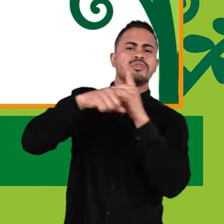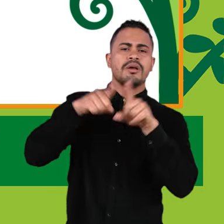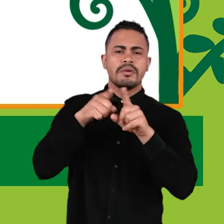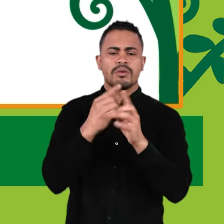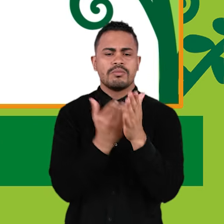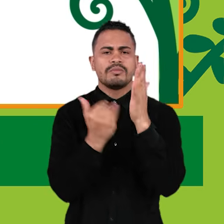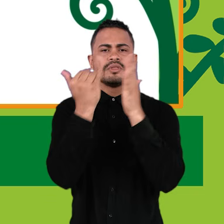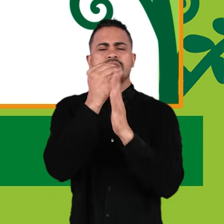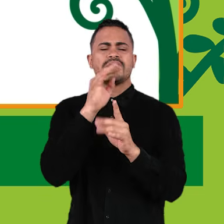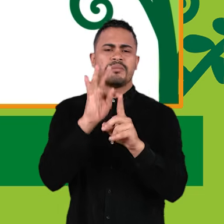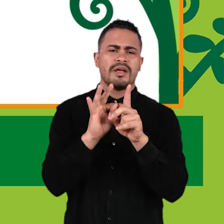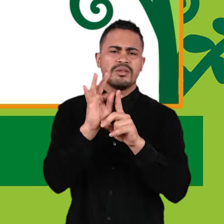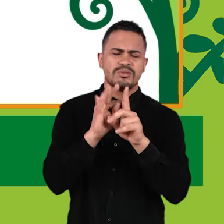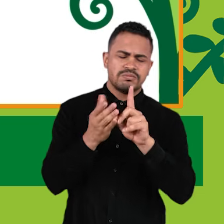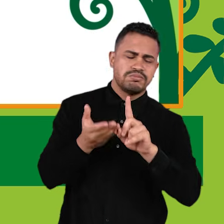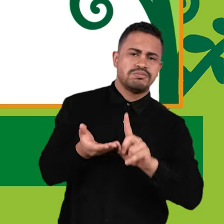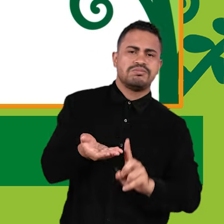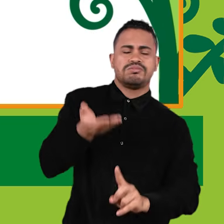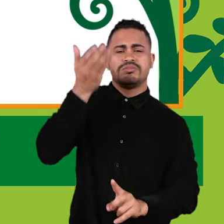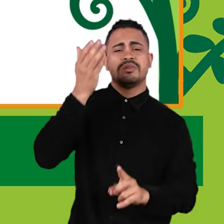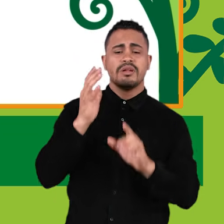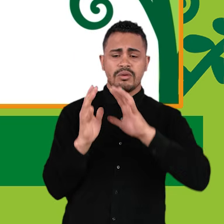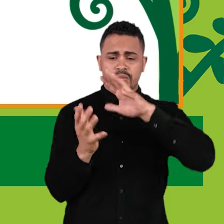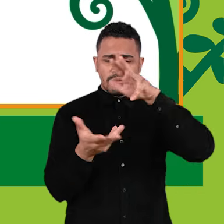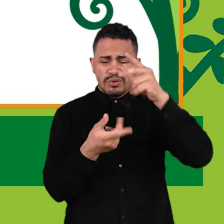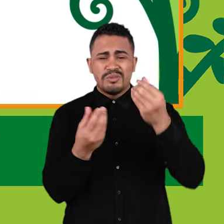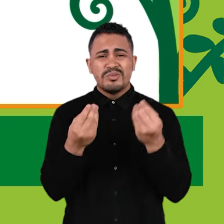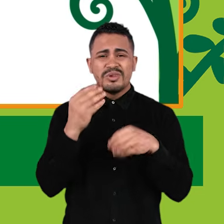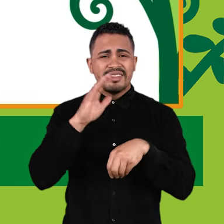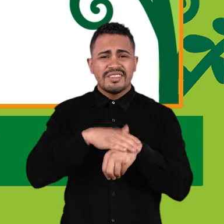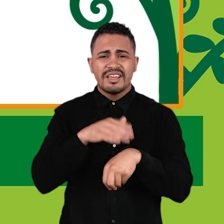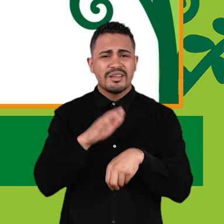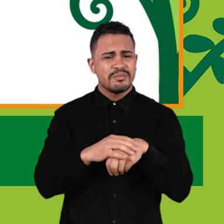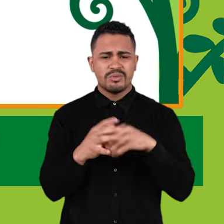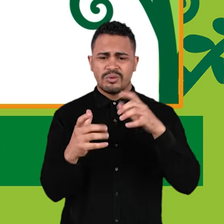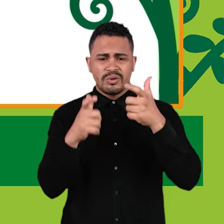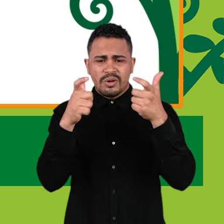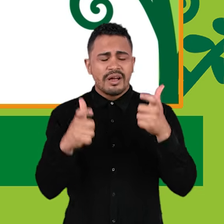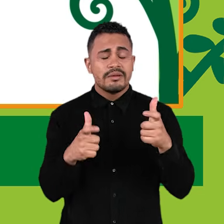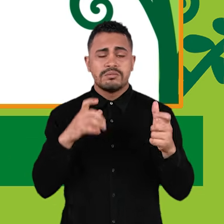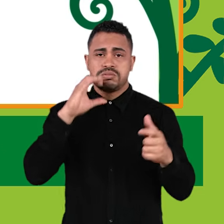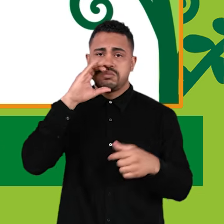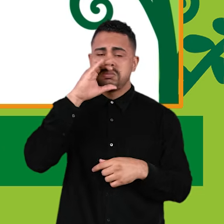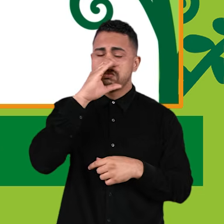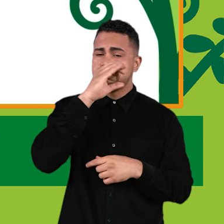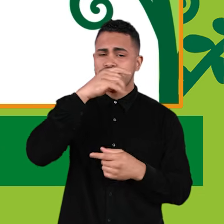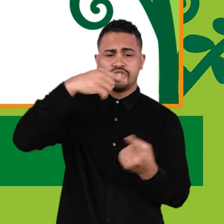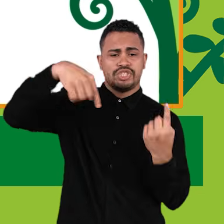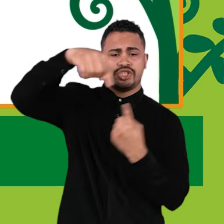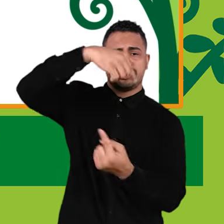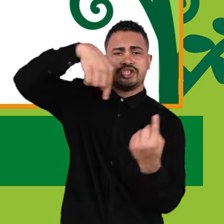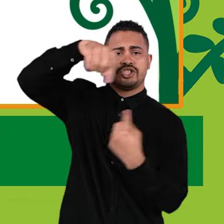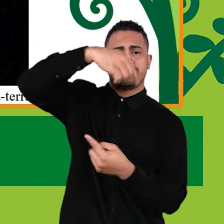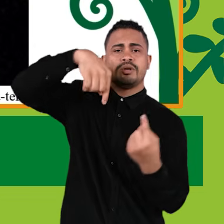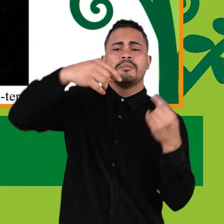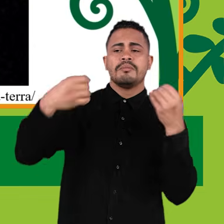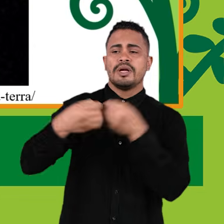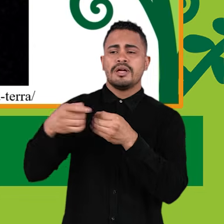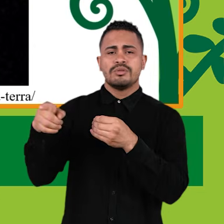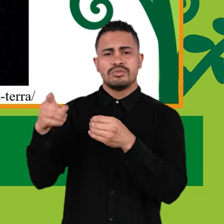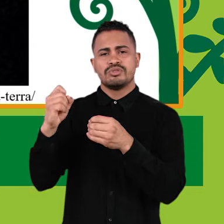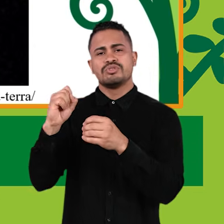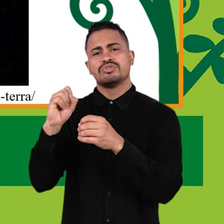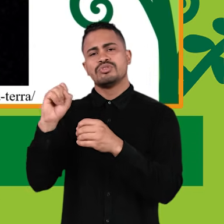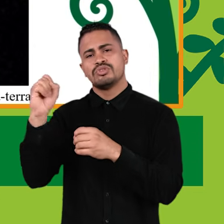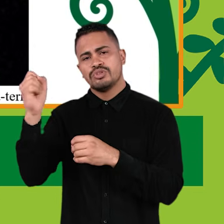aumento da temperatura. Então a Terra passou muito tempo sendo uma bola de lava incandescente girando ali na órbita do Sol,